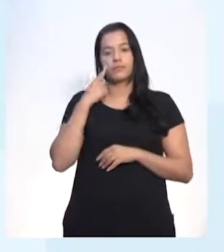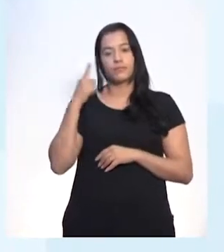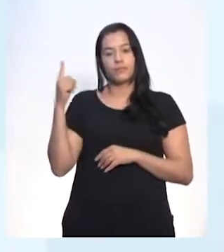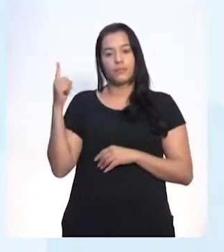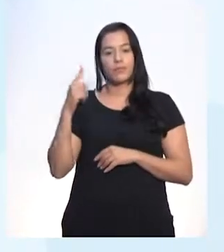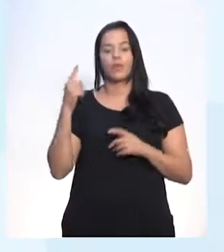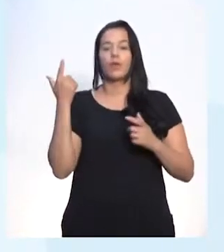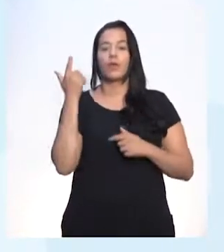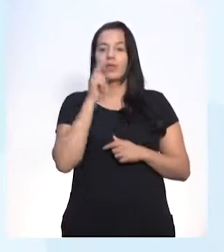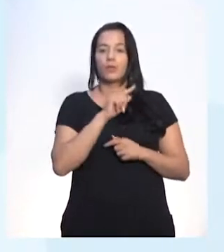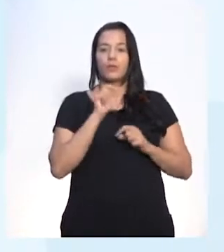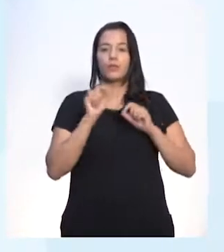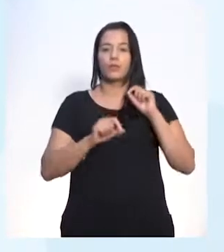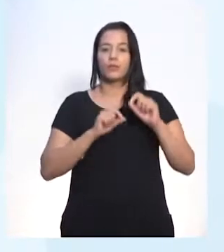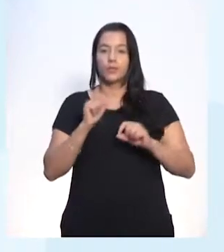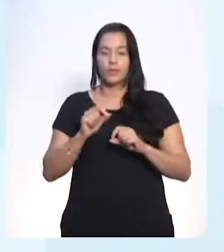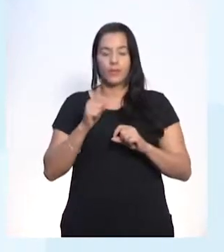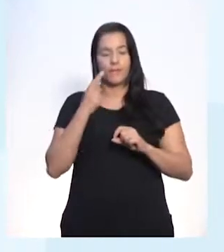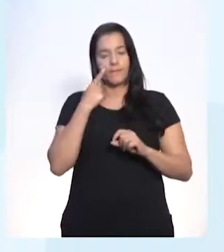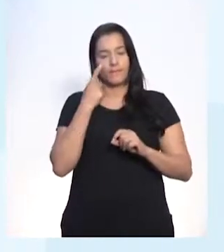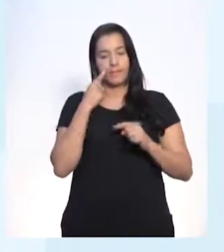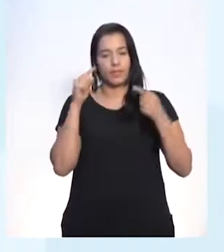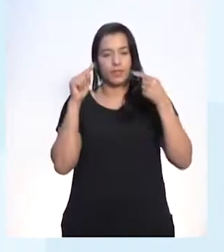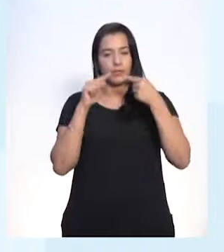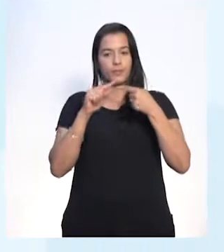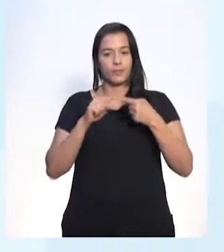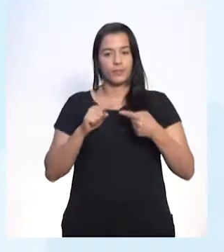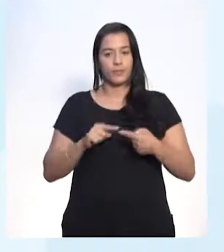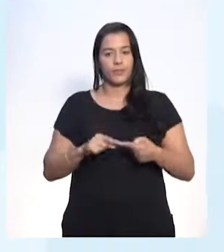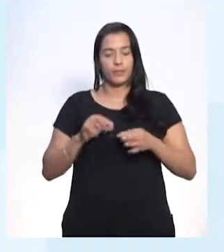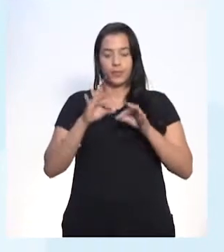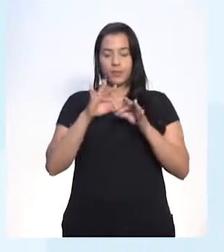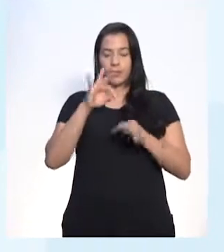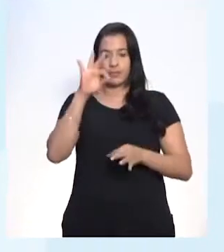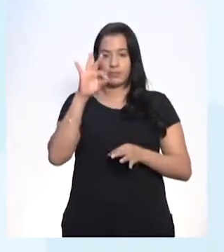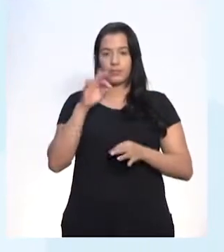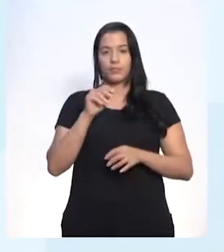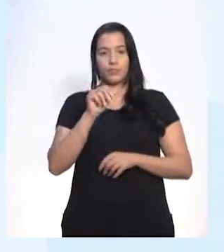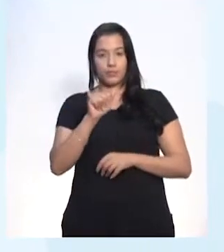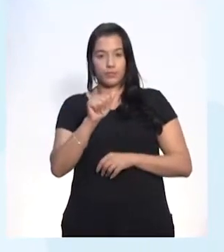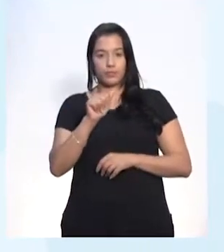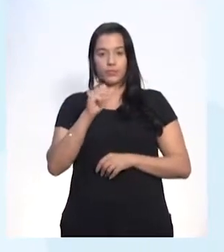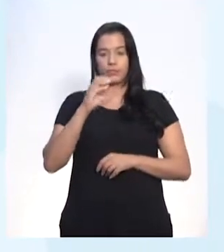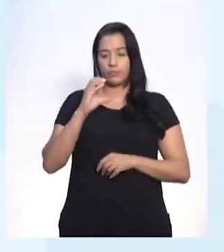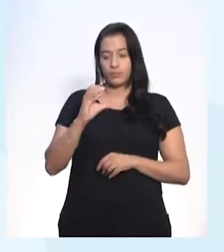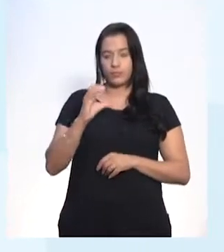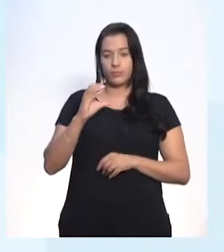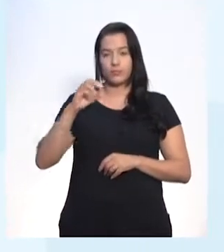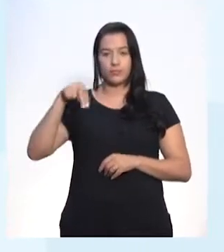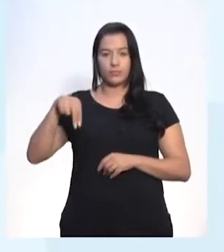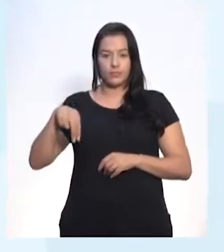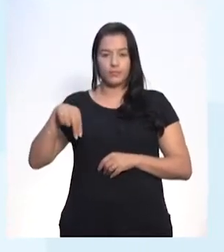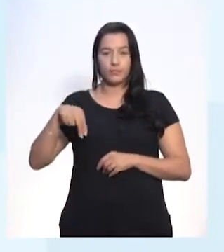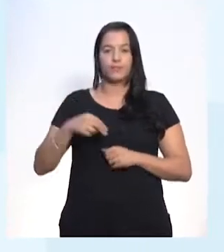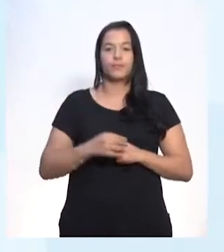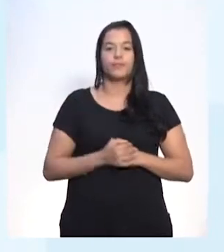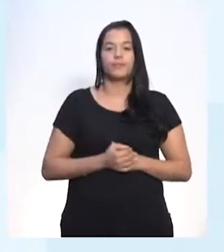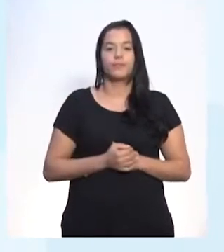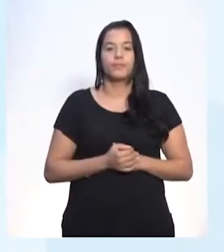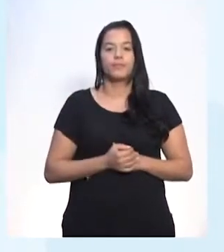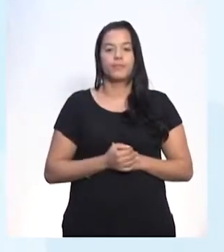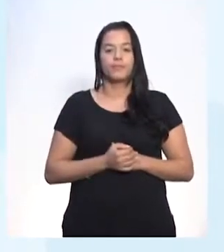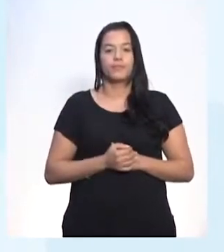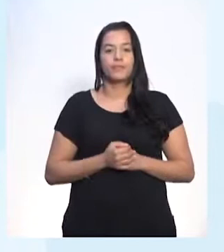gente consegue ver a relação entre as medidas de A, C e N. Muito